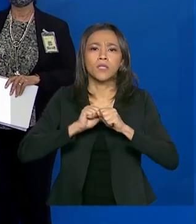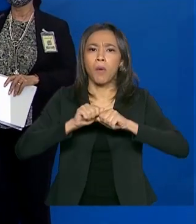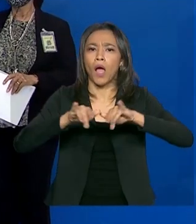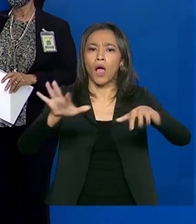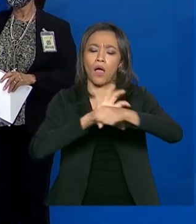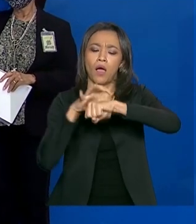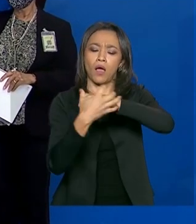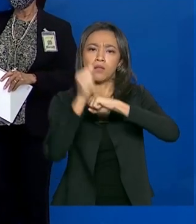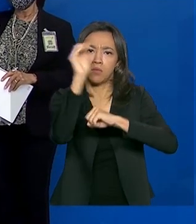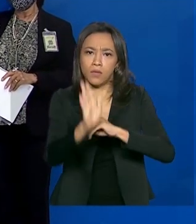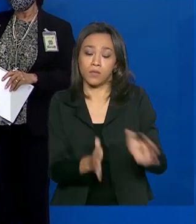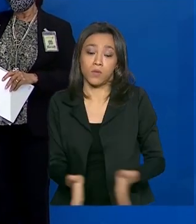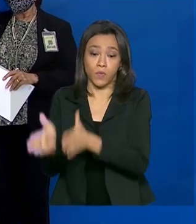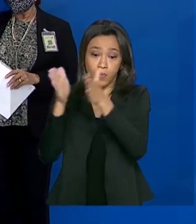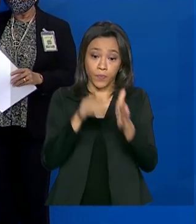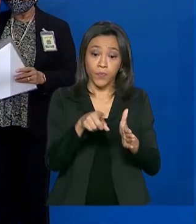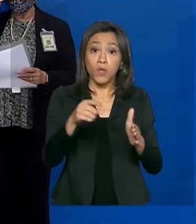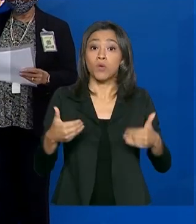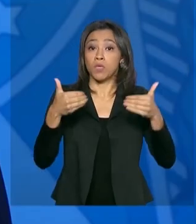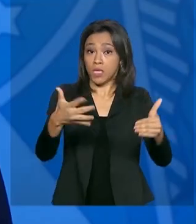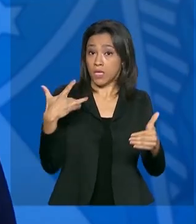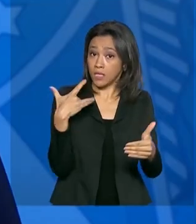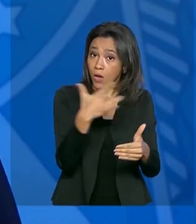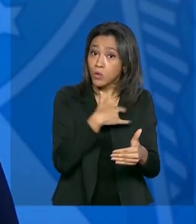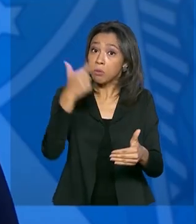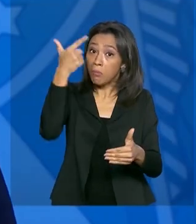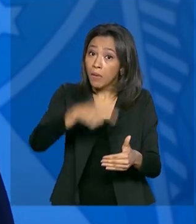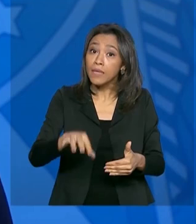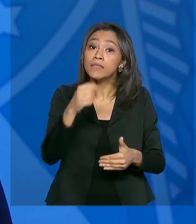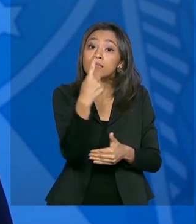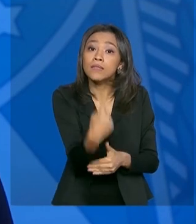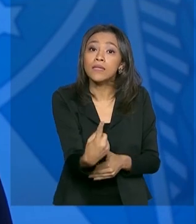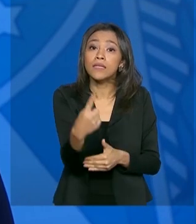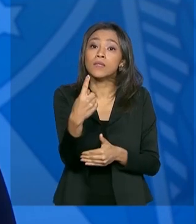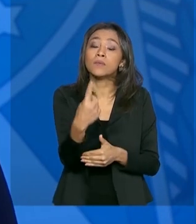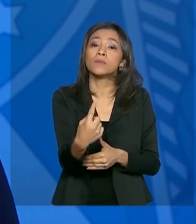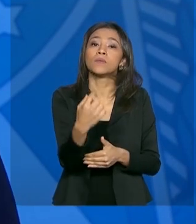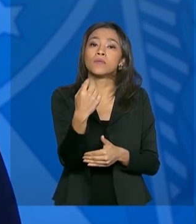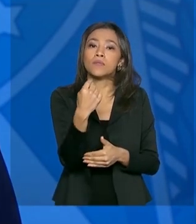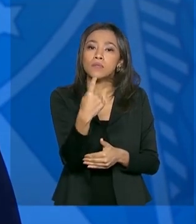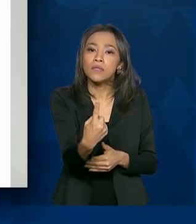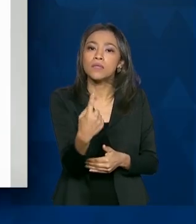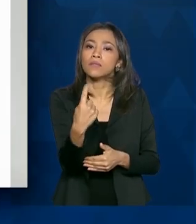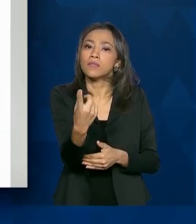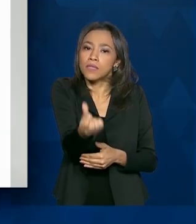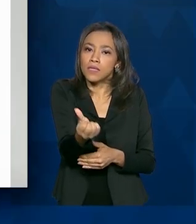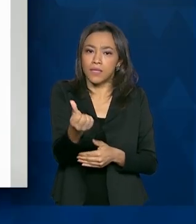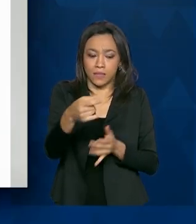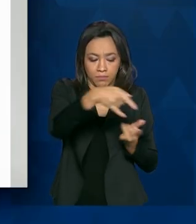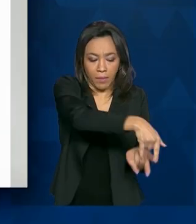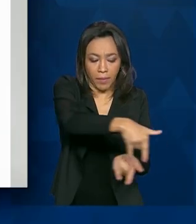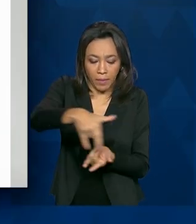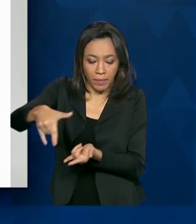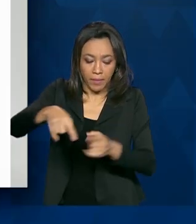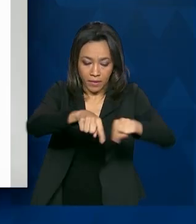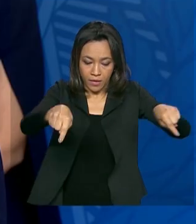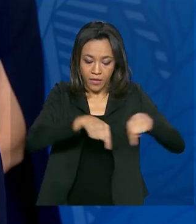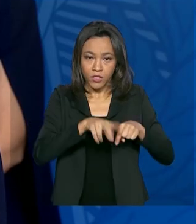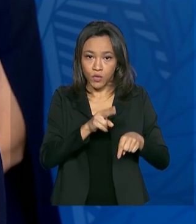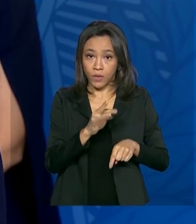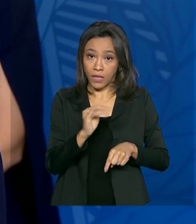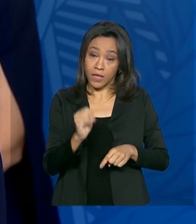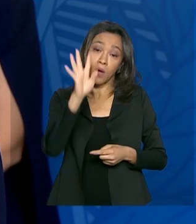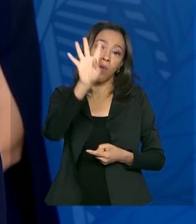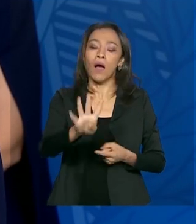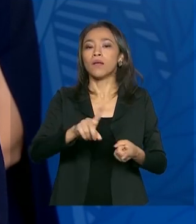o Ministério da Saúde habilitou mais 116 leitos de UTI para atendimento exclusivo aos pacientes de quatro estados, Rio de